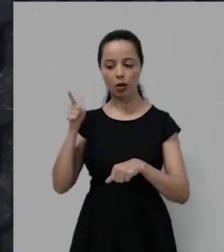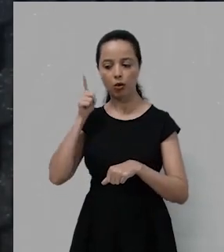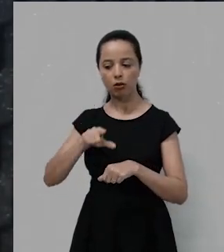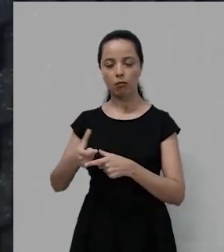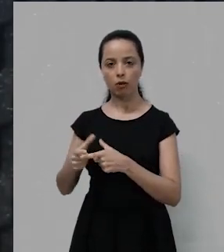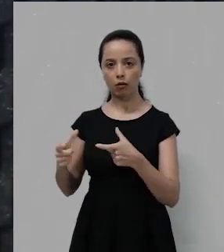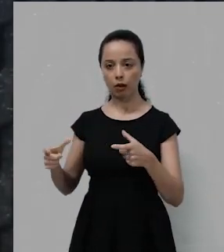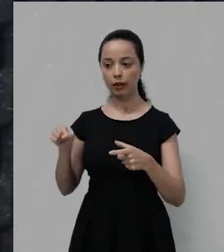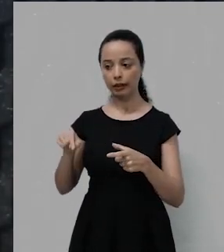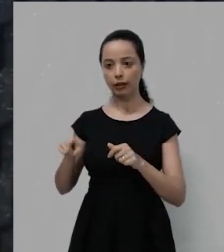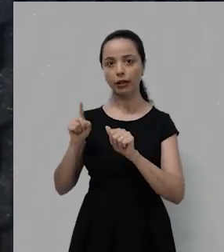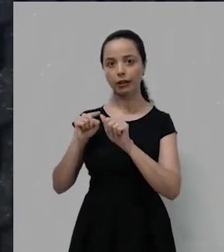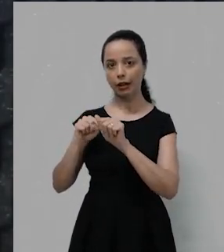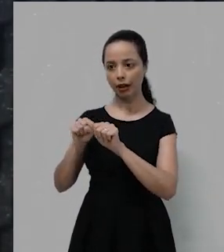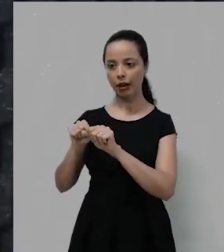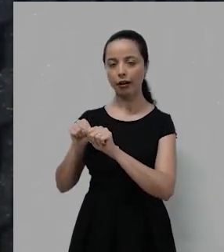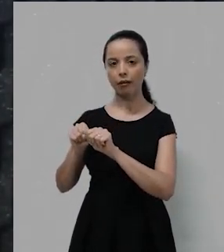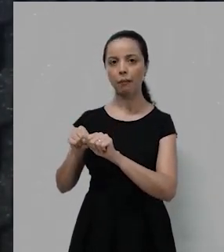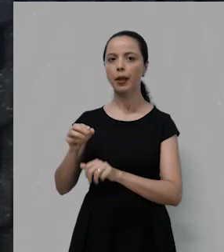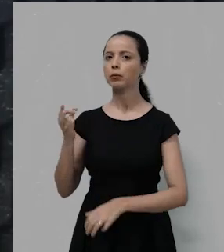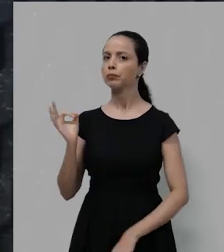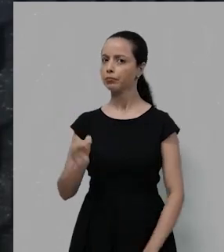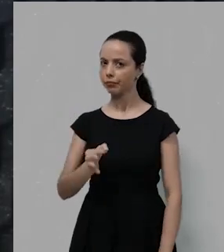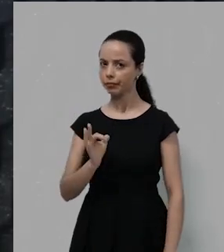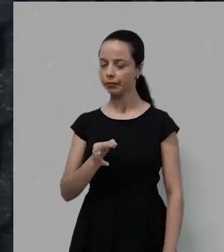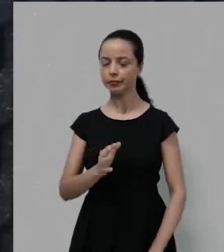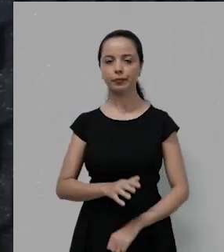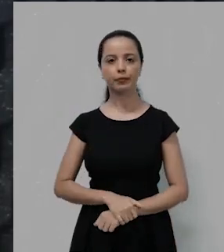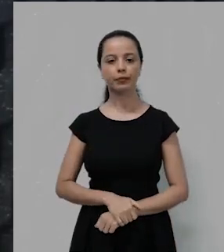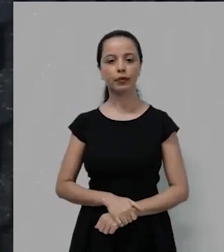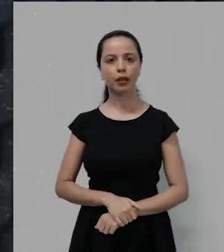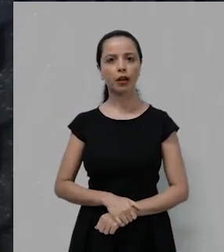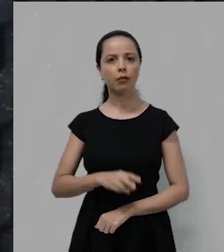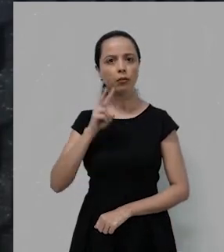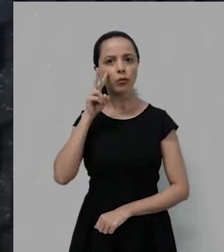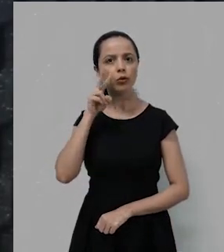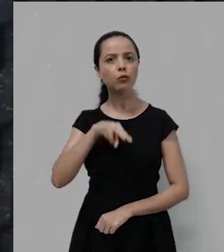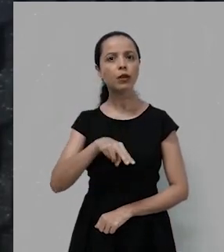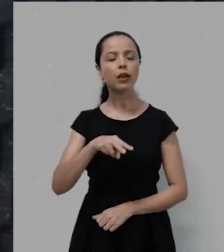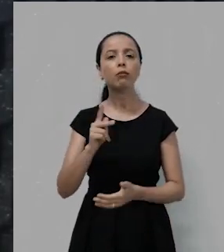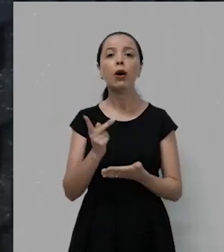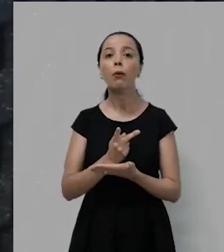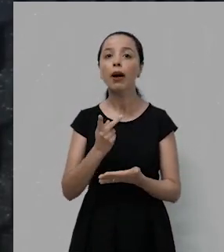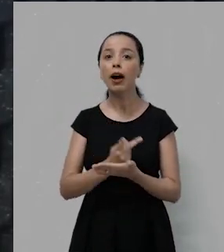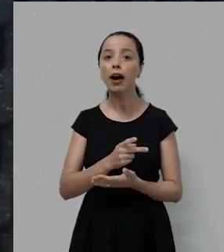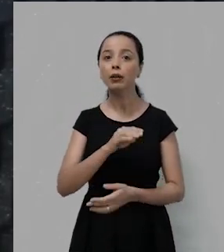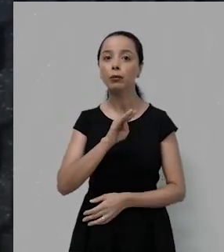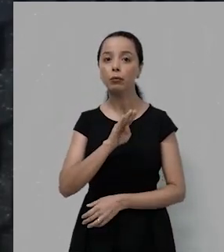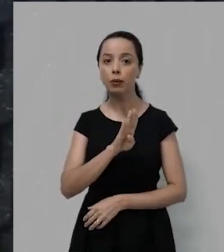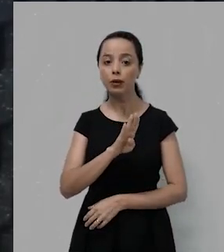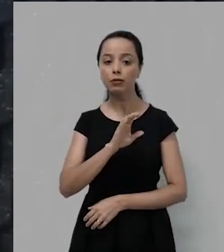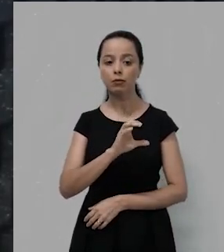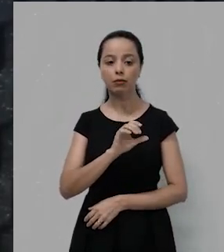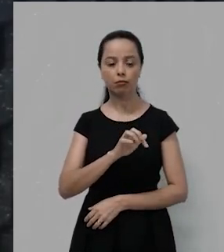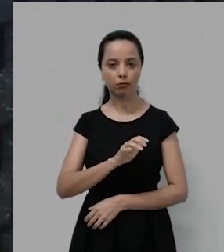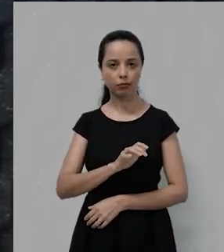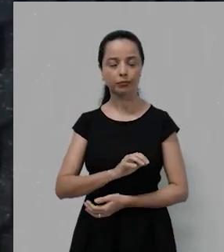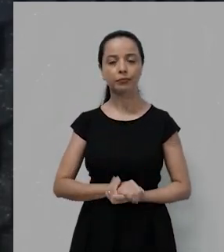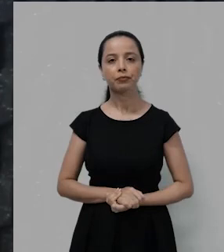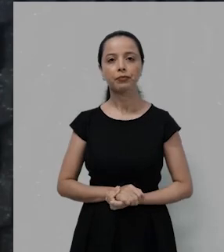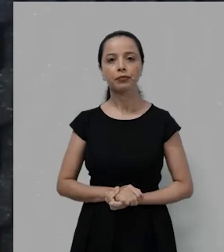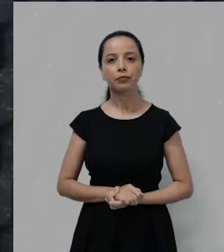a letra A como alternativa correta. Vamos ver o que tem de errado aqui nas outras afirmativas. Ele está dizendo aqui na letra B,